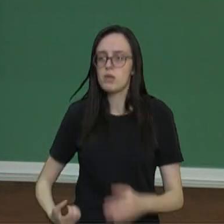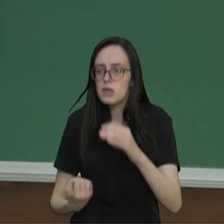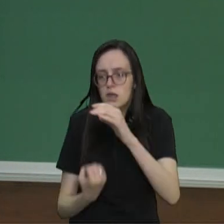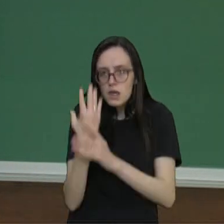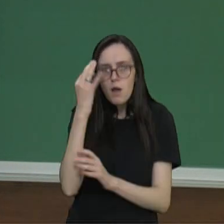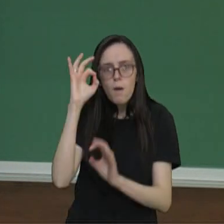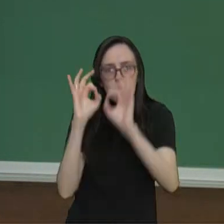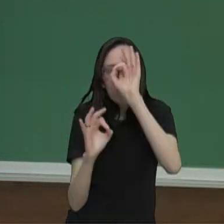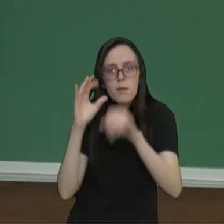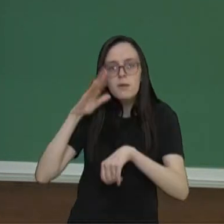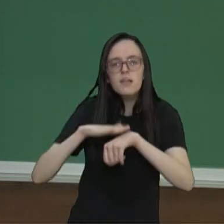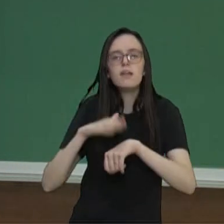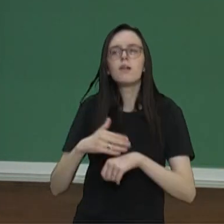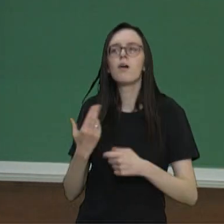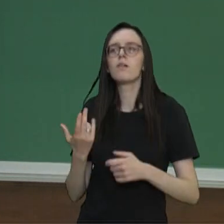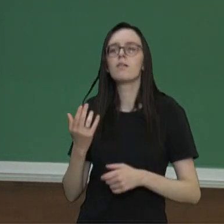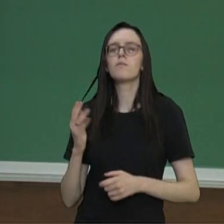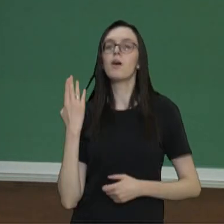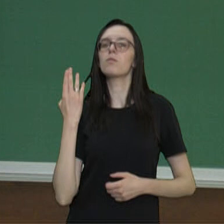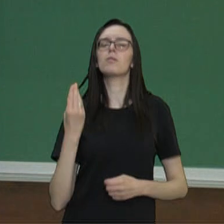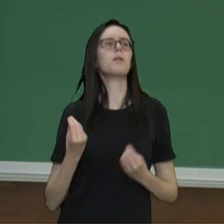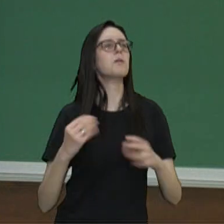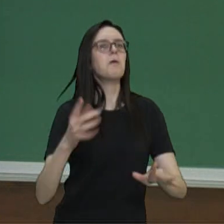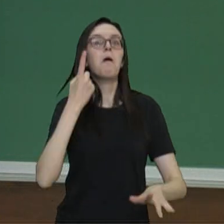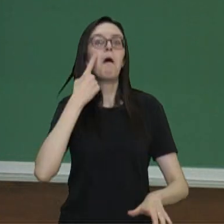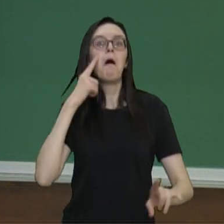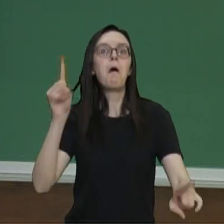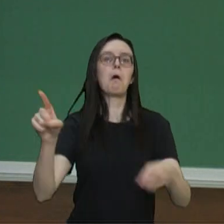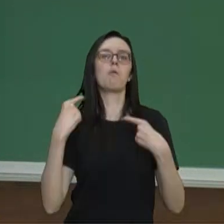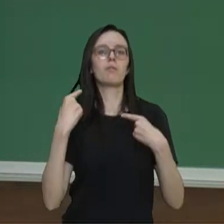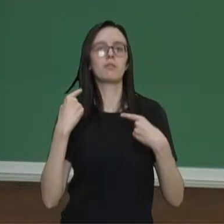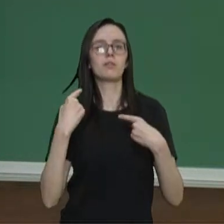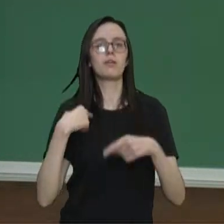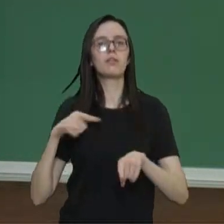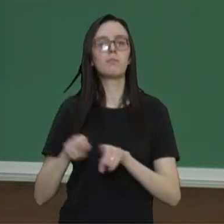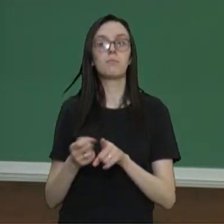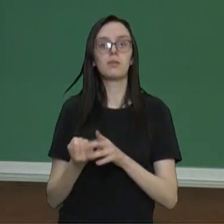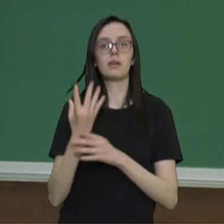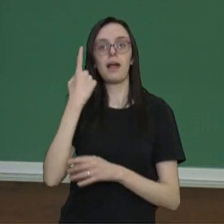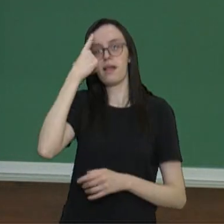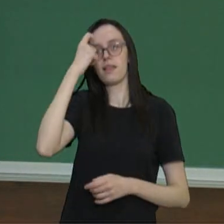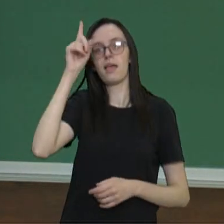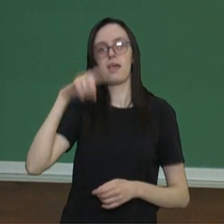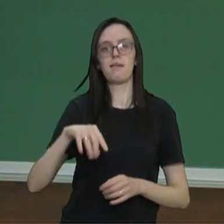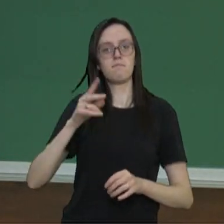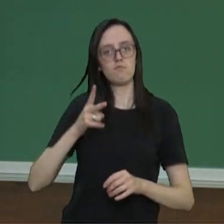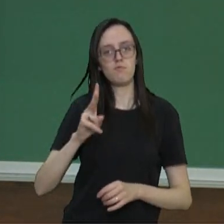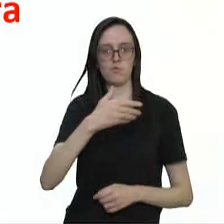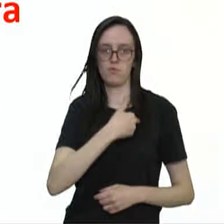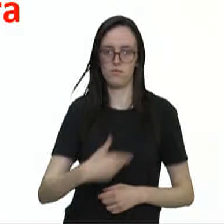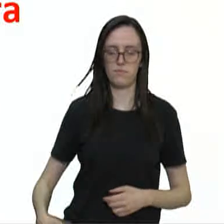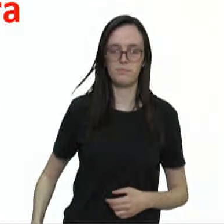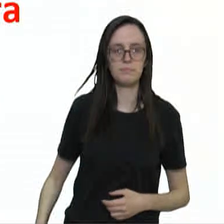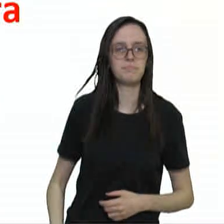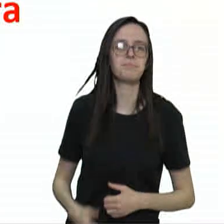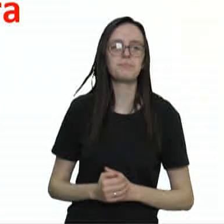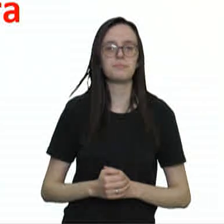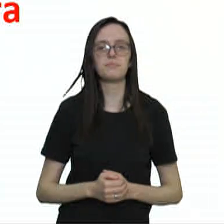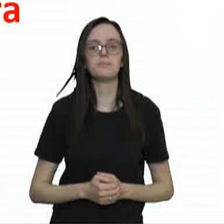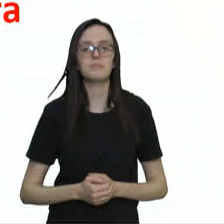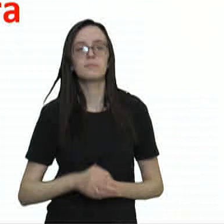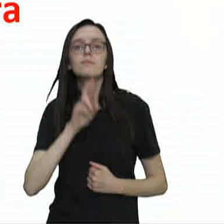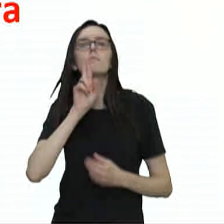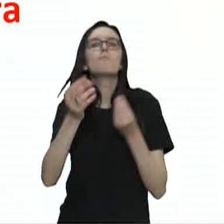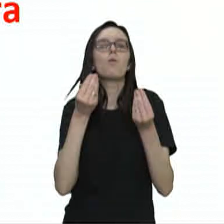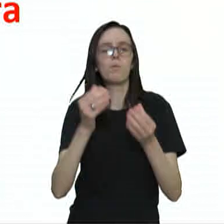plano, criou a dificuldade e criou a solução para se manter no governo. Então tá aqui para você. Na charge, o personagem de